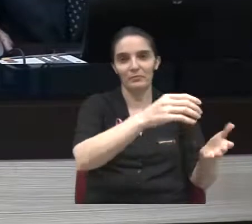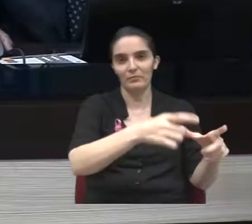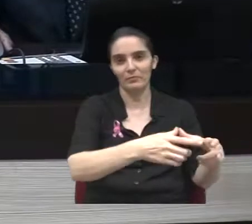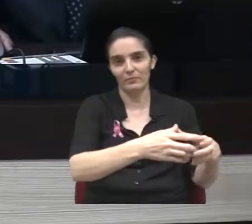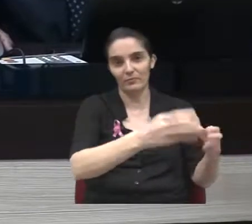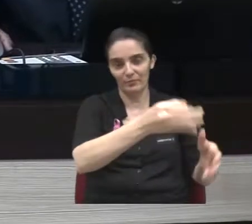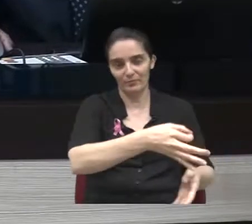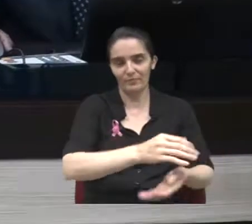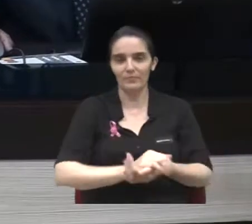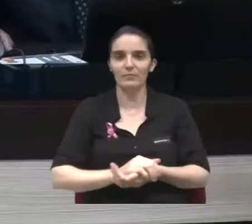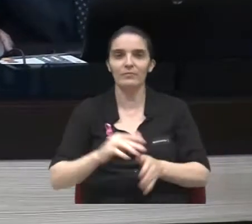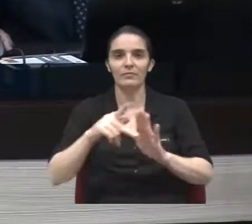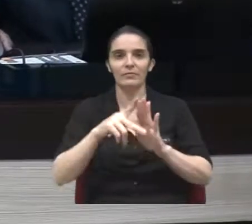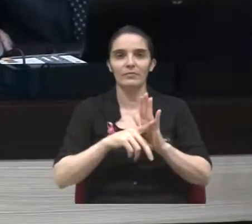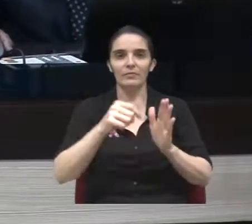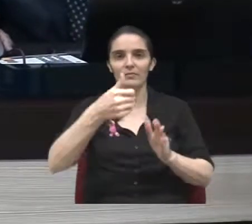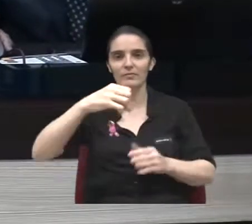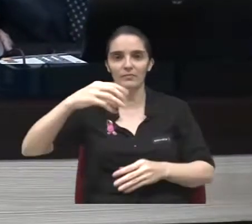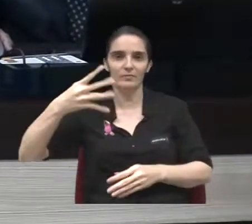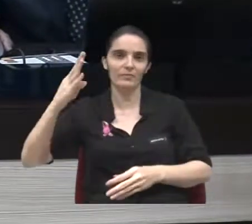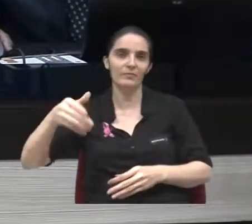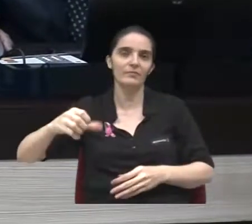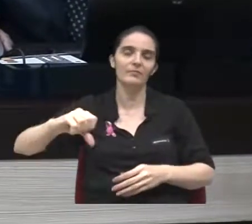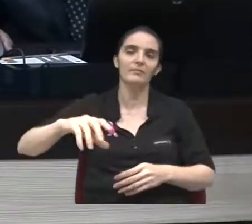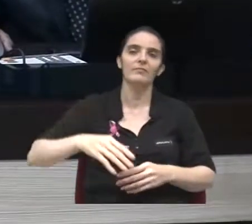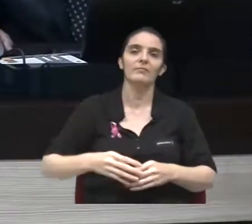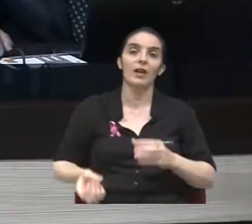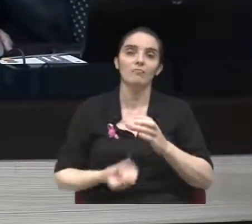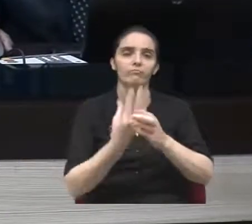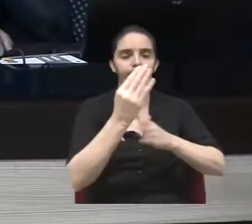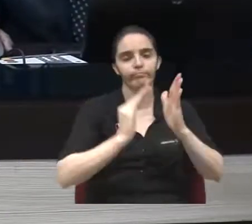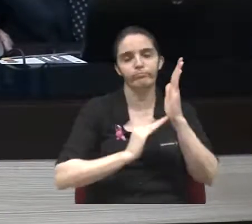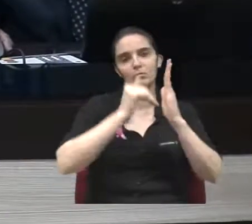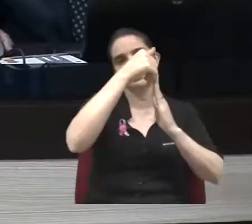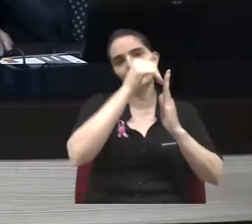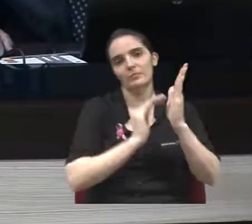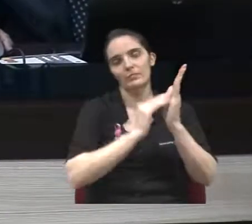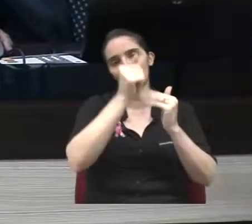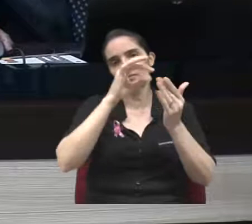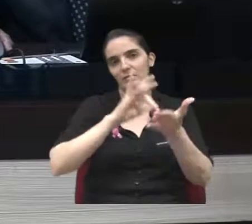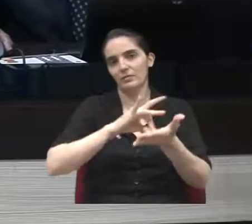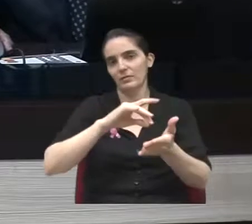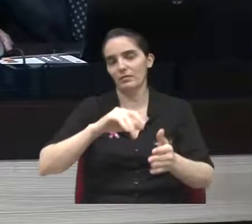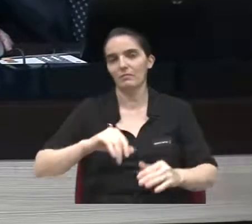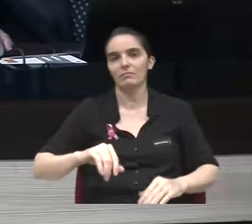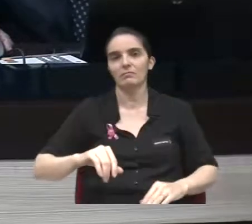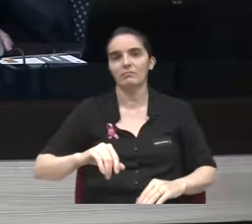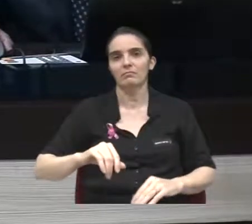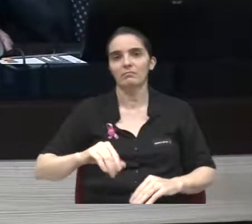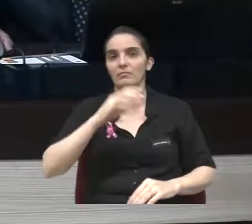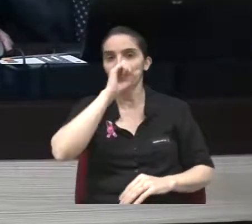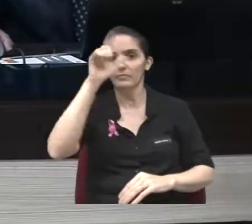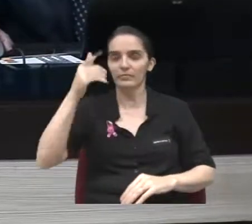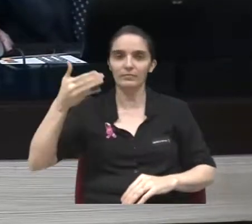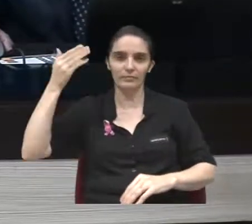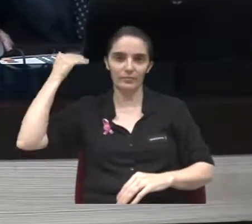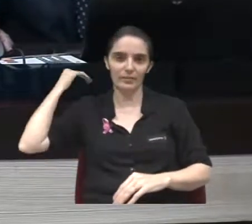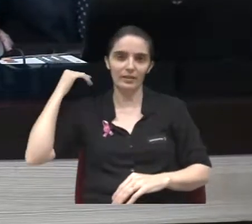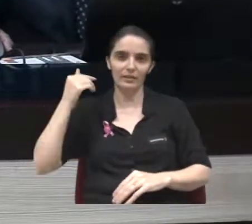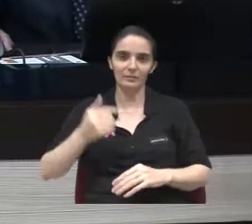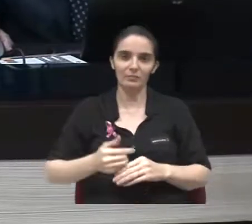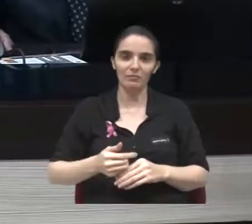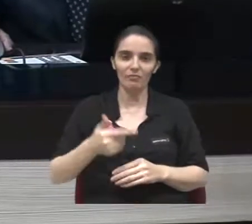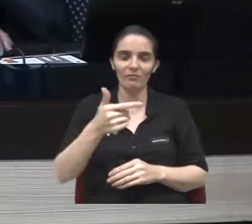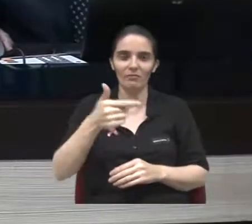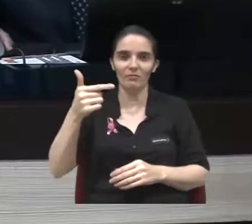de lei 94/2019 institui no calendário oficial do município de Limeira o dia do antigo atirador do tiro de guerra de Limeira e